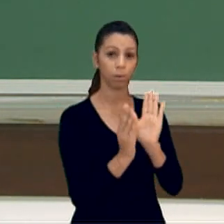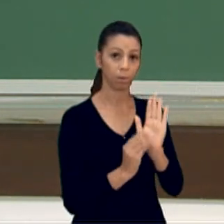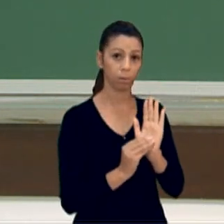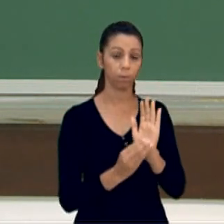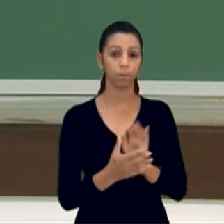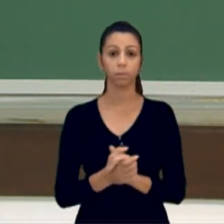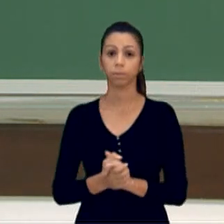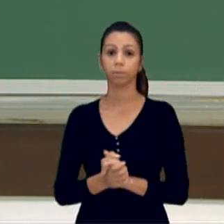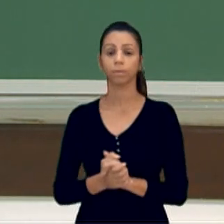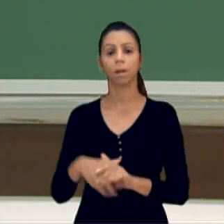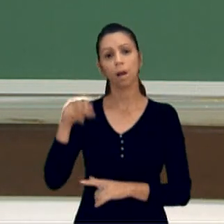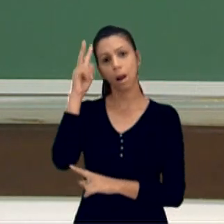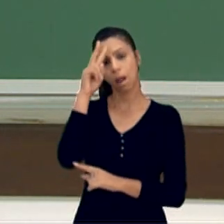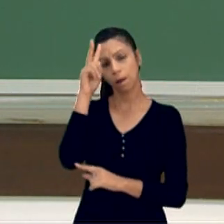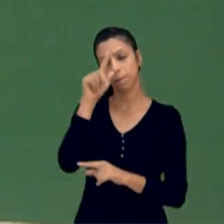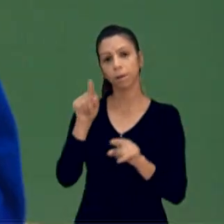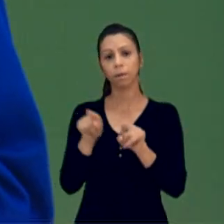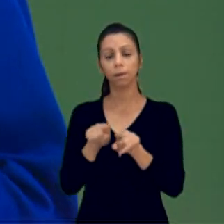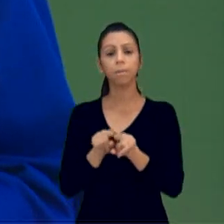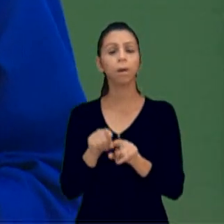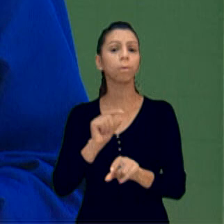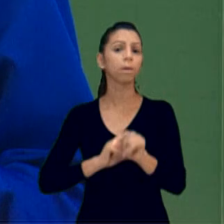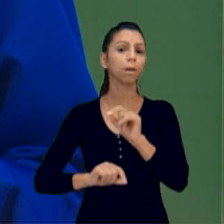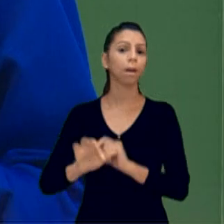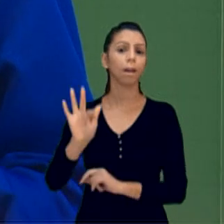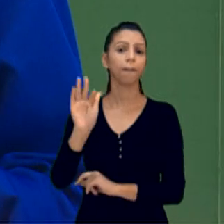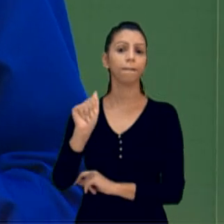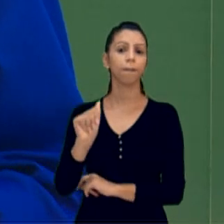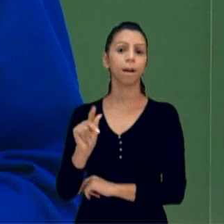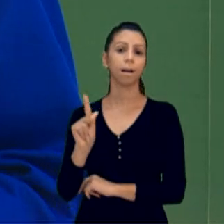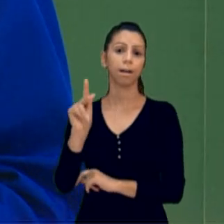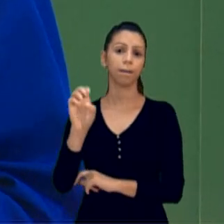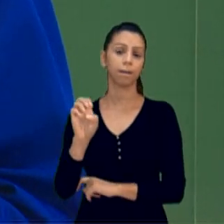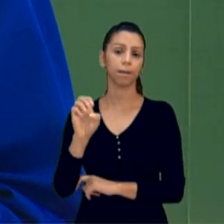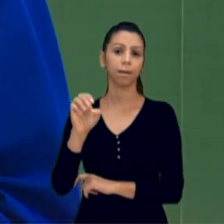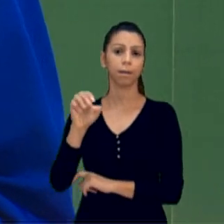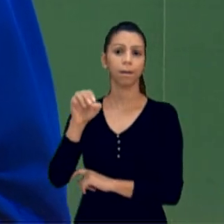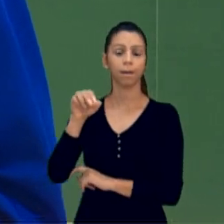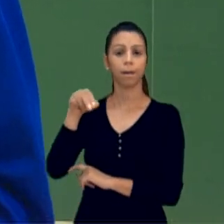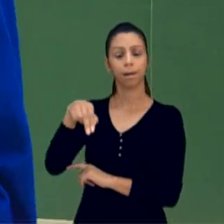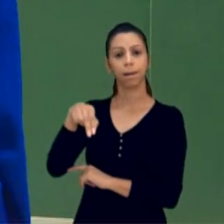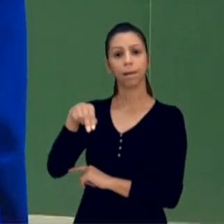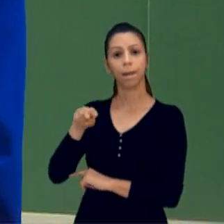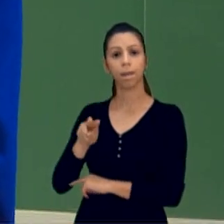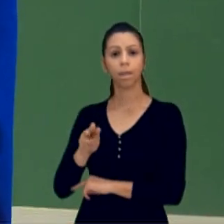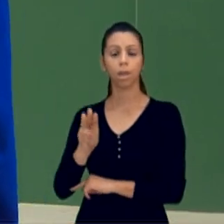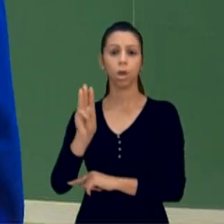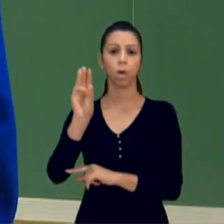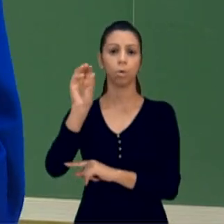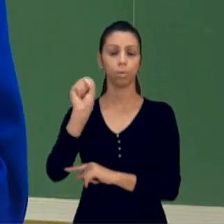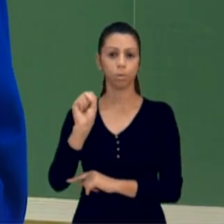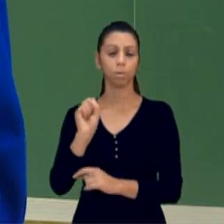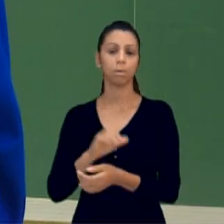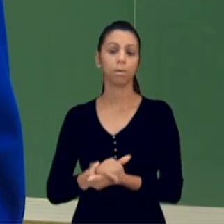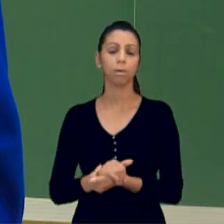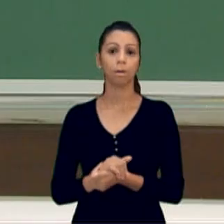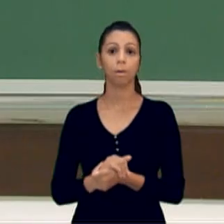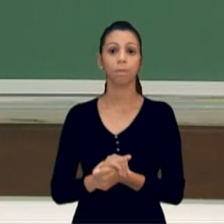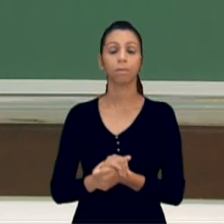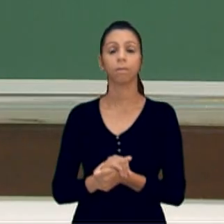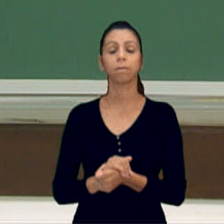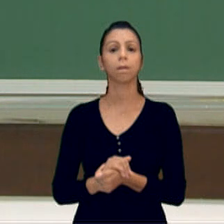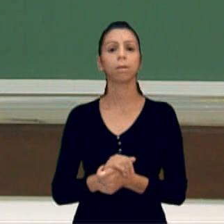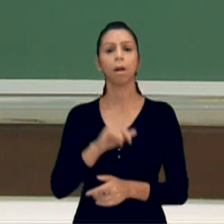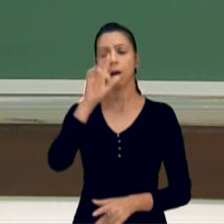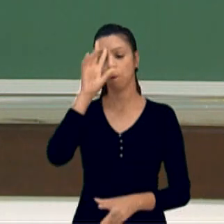que nós falamos também sobre fake news, o que é, como reconhecer uma fake news e o mais importante, não